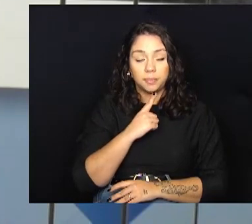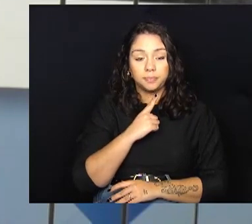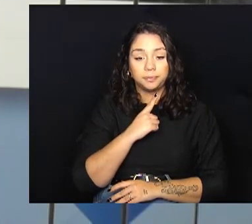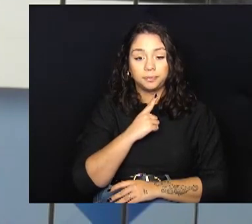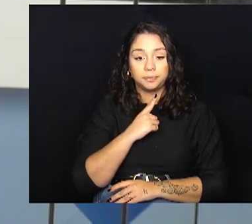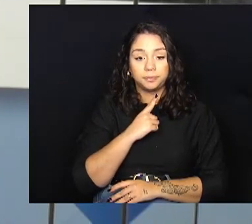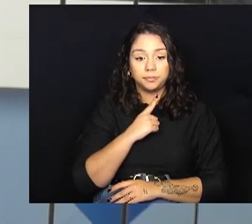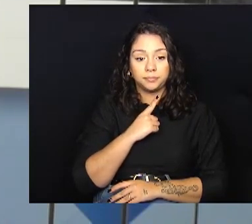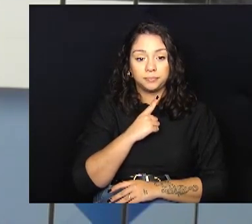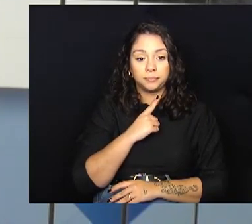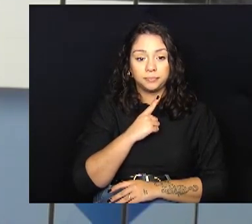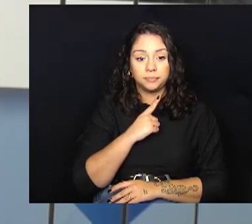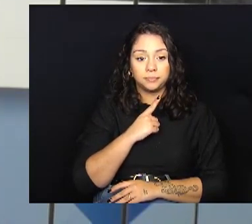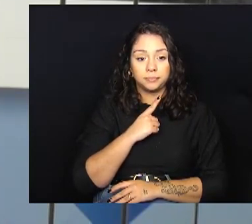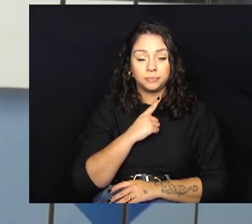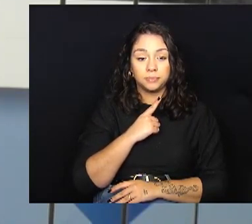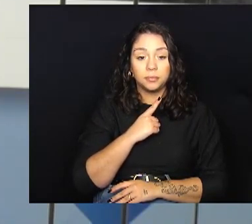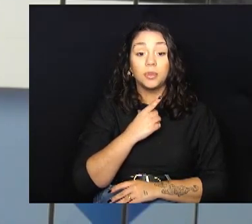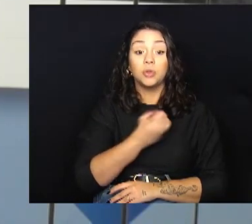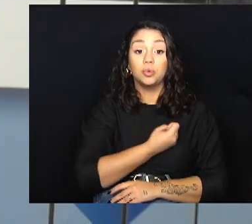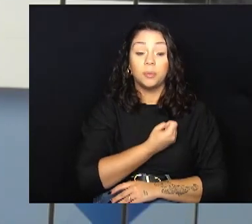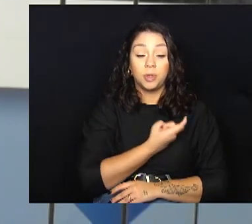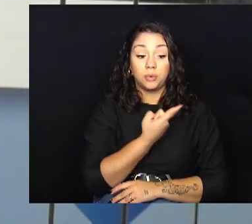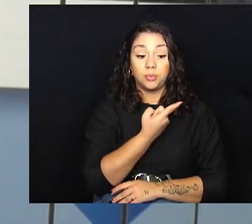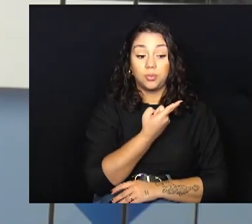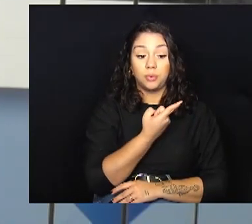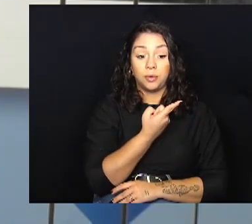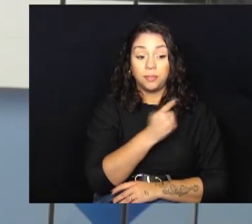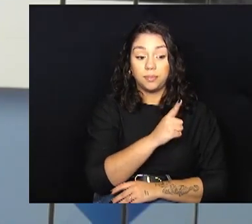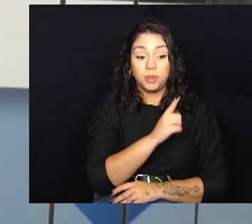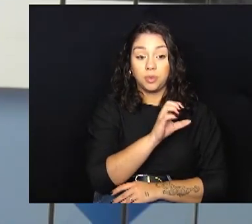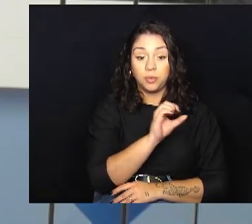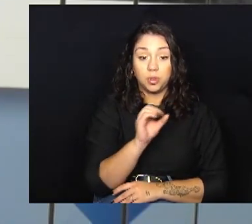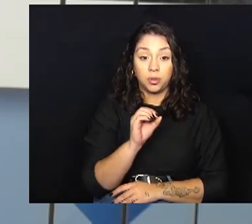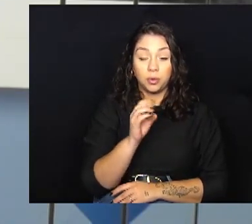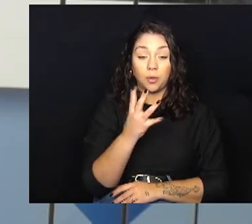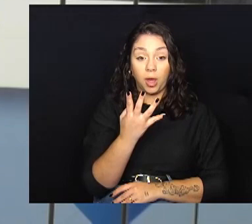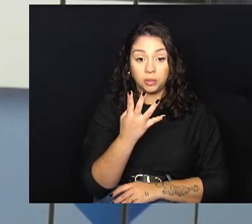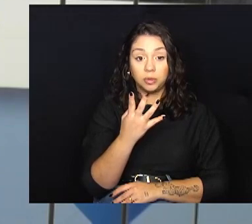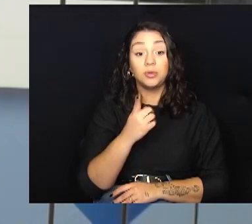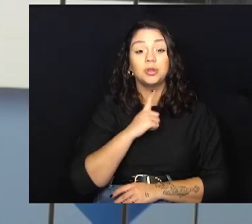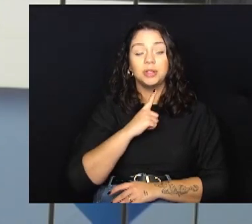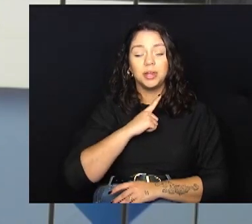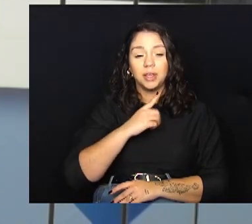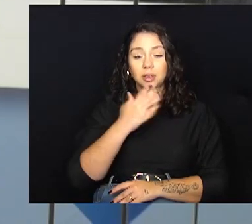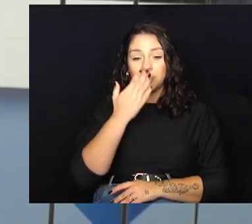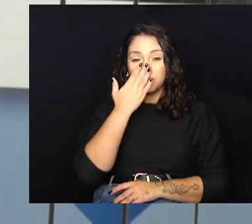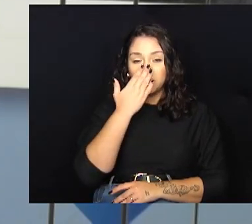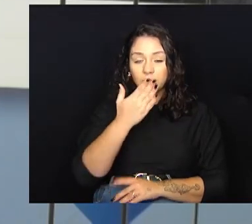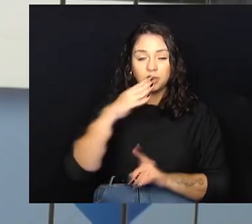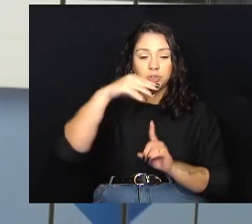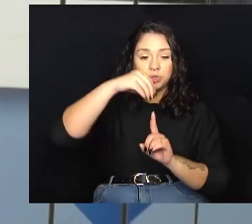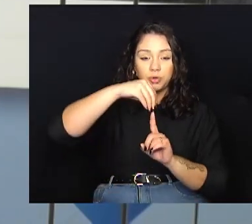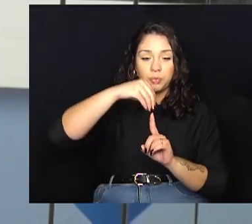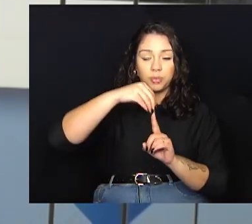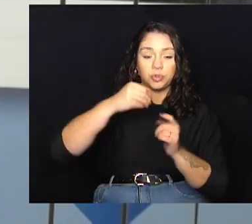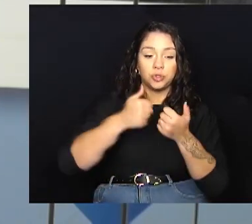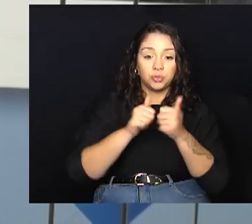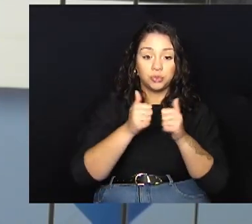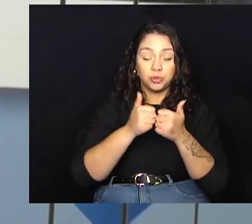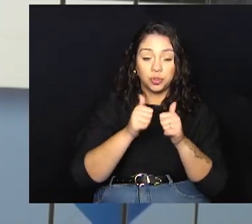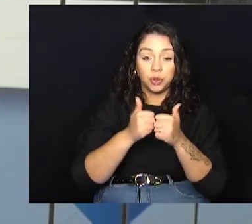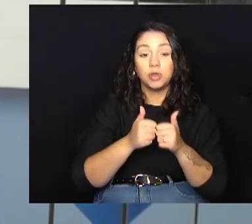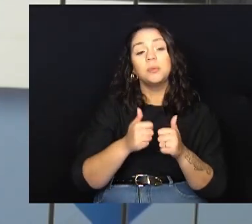aqui em frente com ônibus Olha deixa a sua doação na recepção da Saudade ou em qualquer um dos sem mais de 100 pontos na verdade